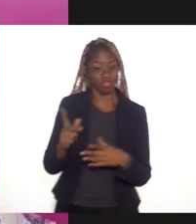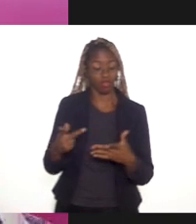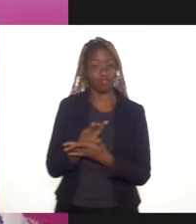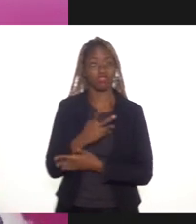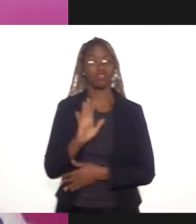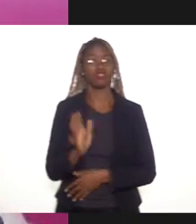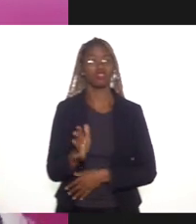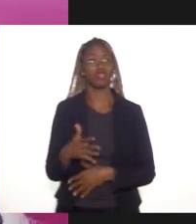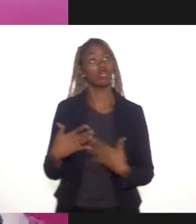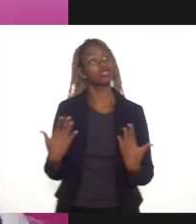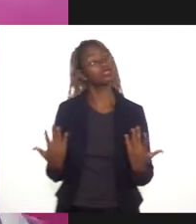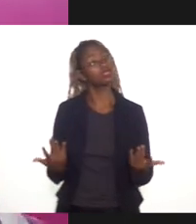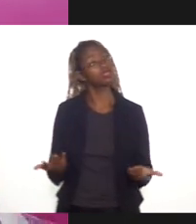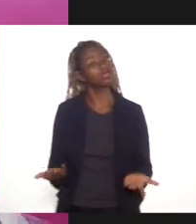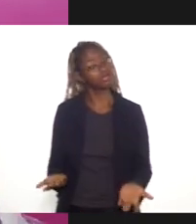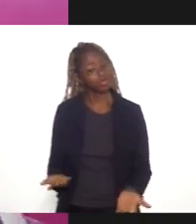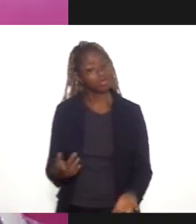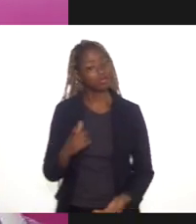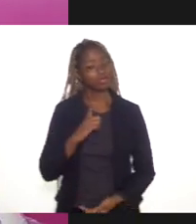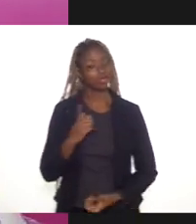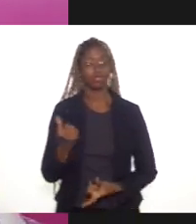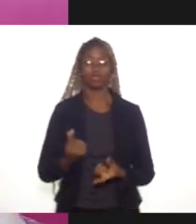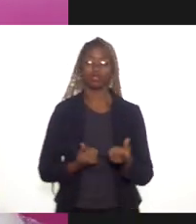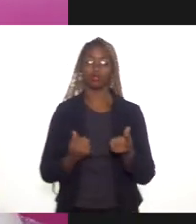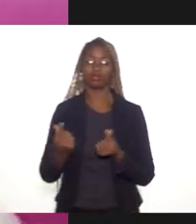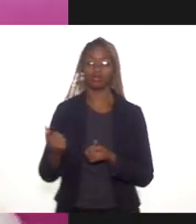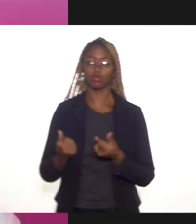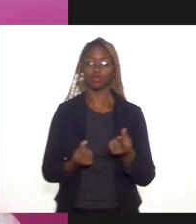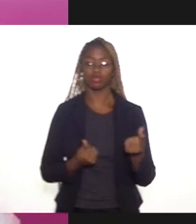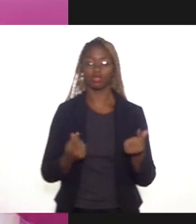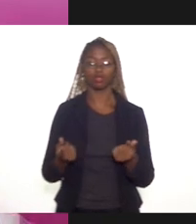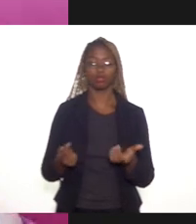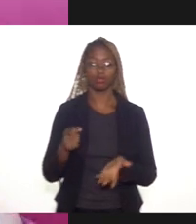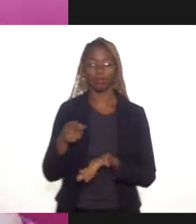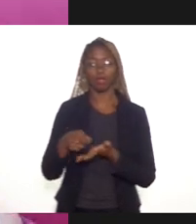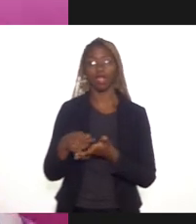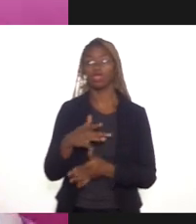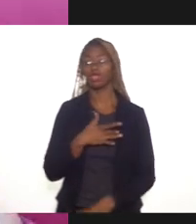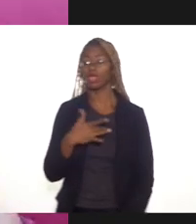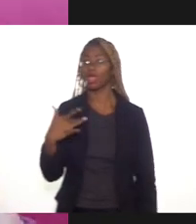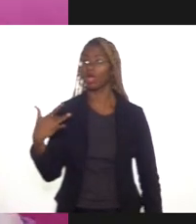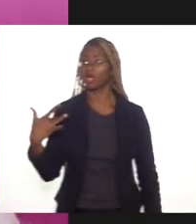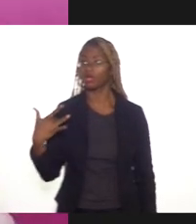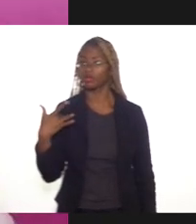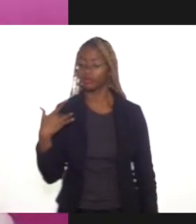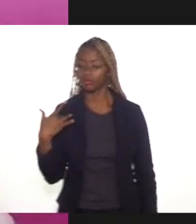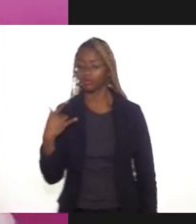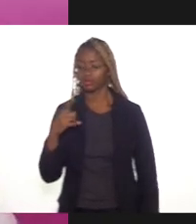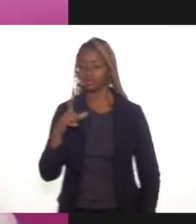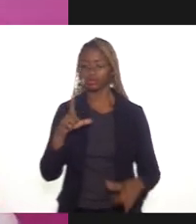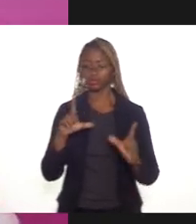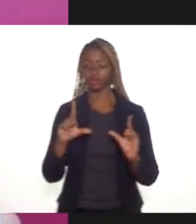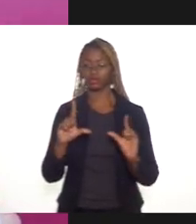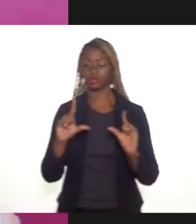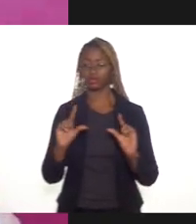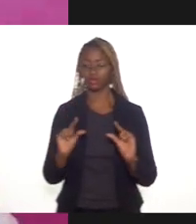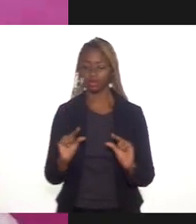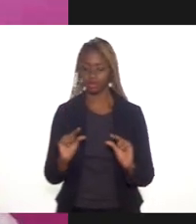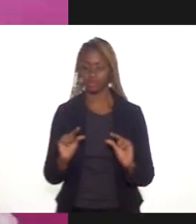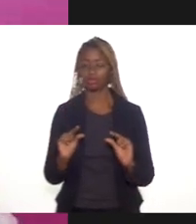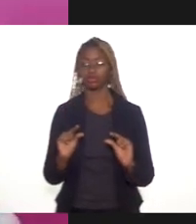então ter um orçamento com gasto de saúde muito inferior ao